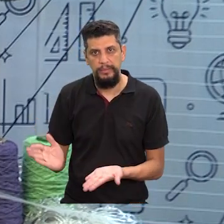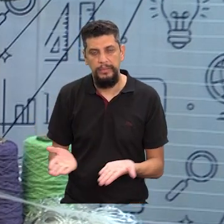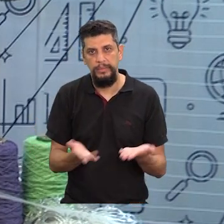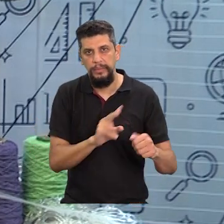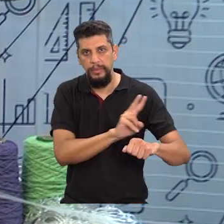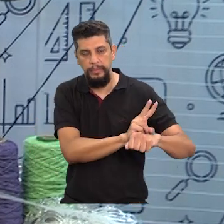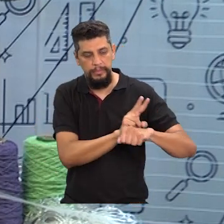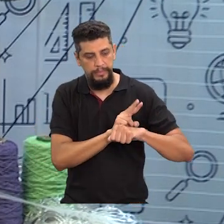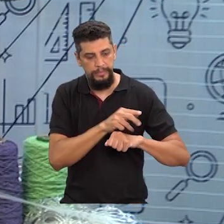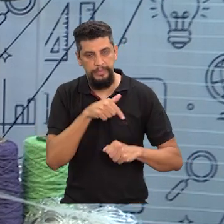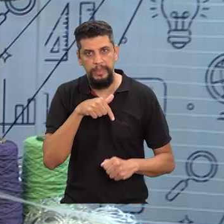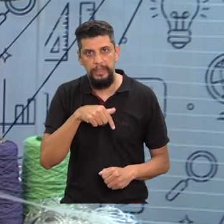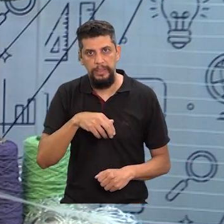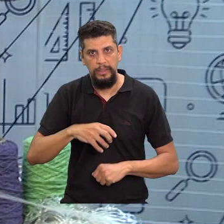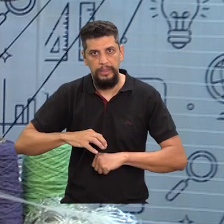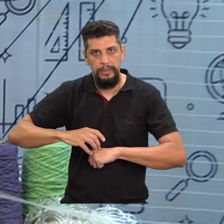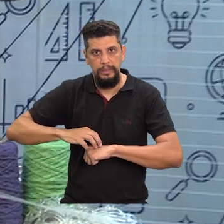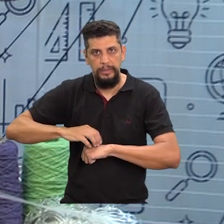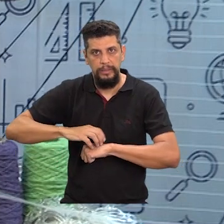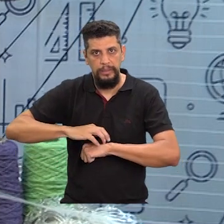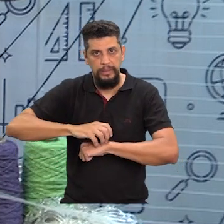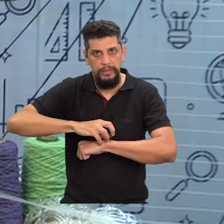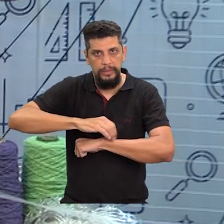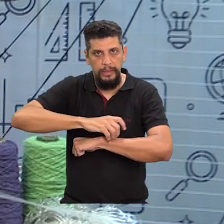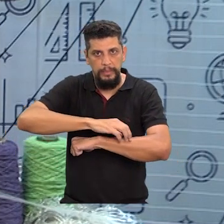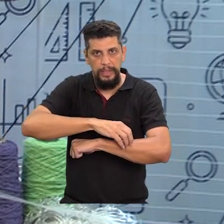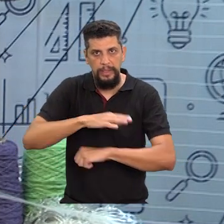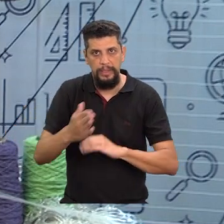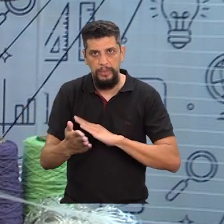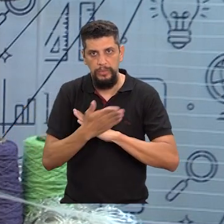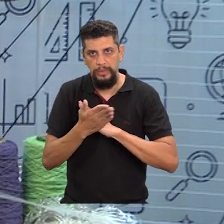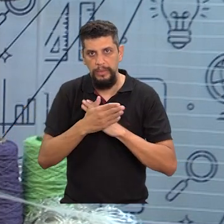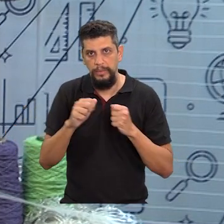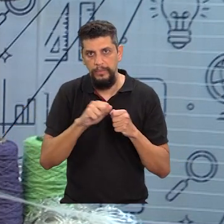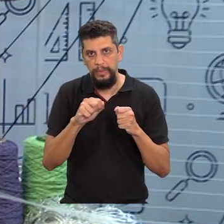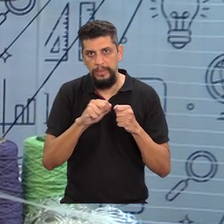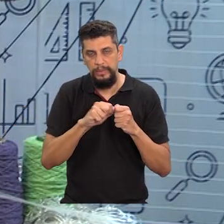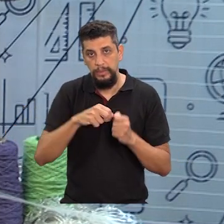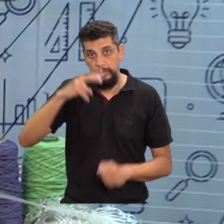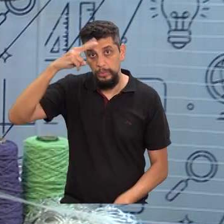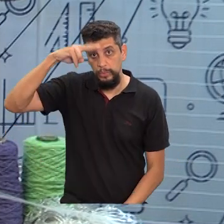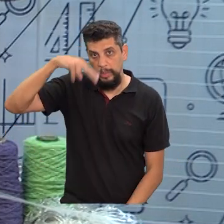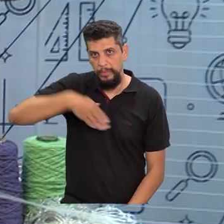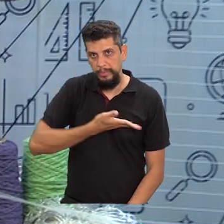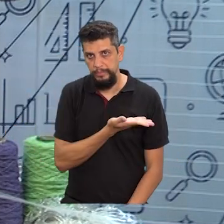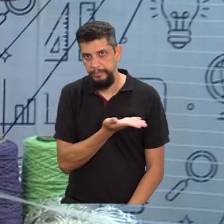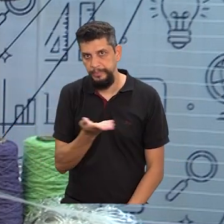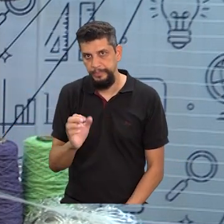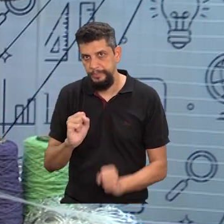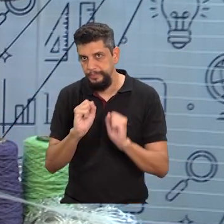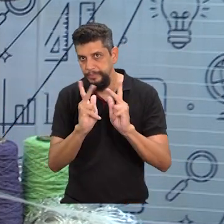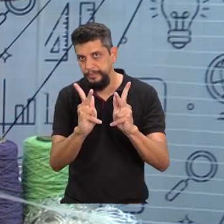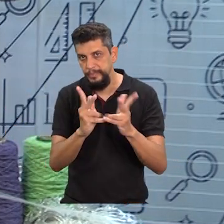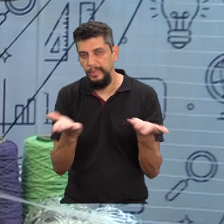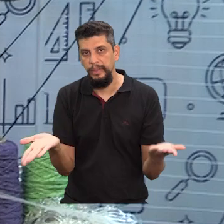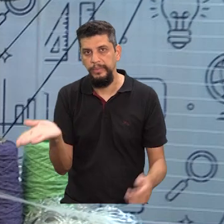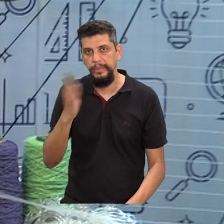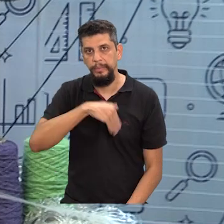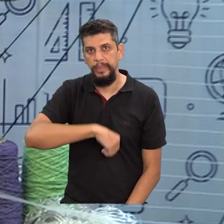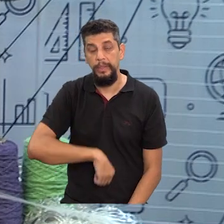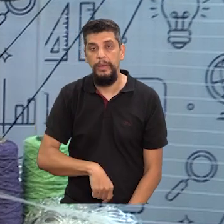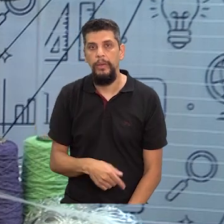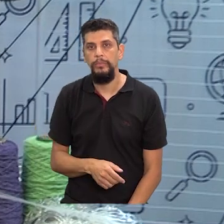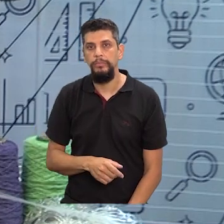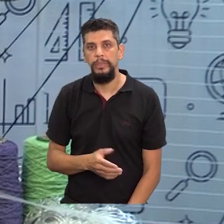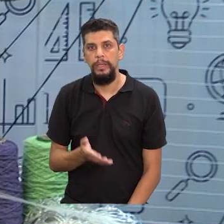ela que me emprestou essa teia, as aranhas, para me ajudar aqui a contar essa história para vocês. Tá bom? Então